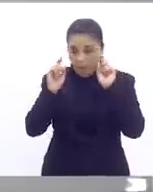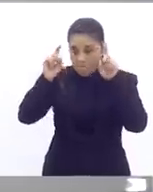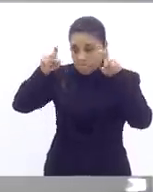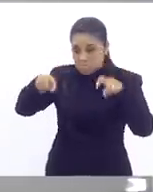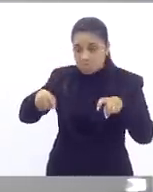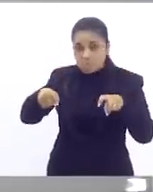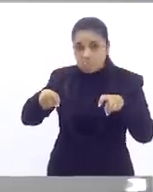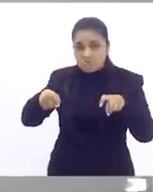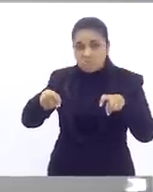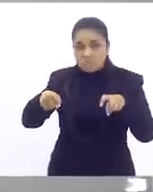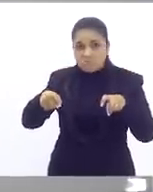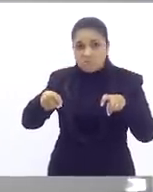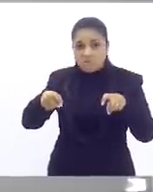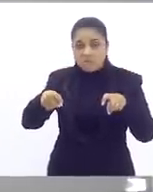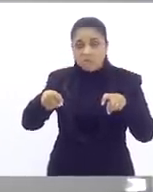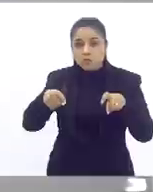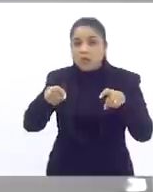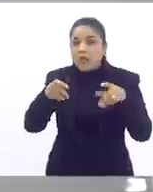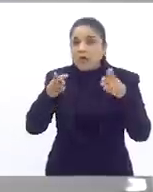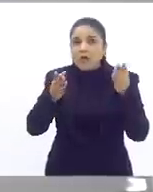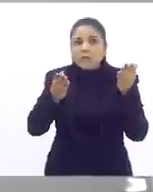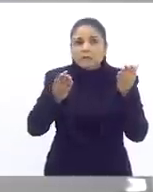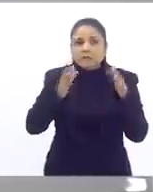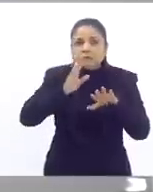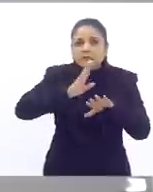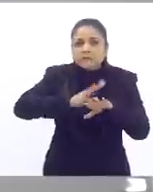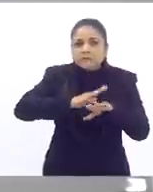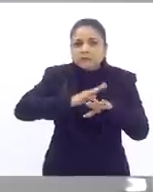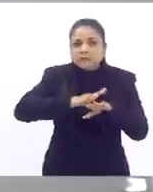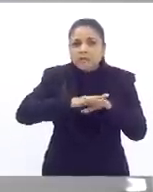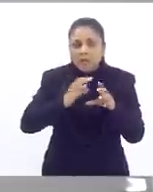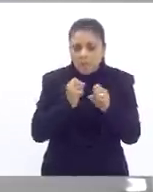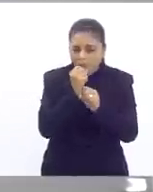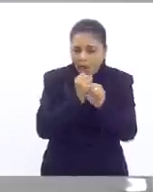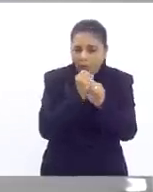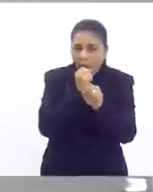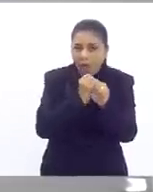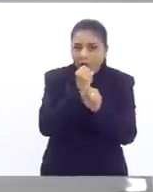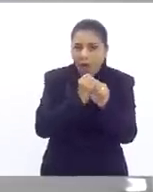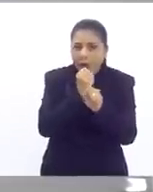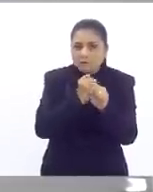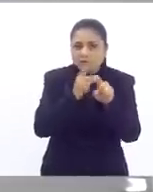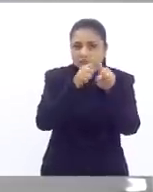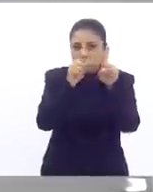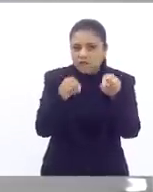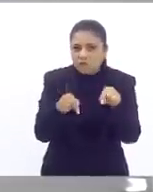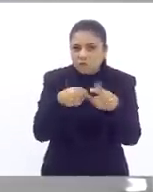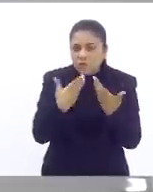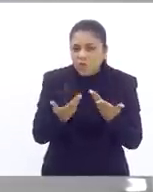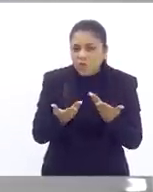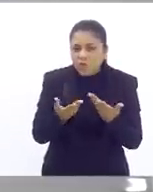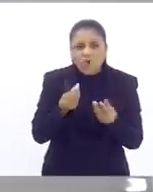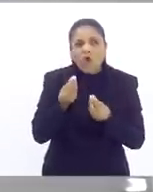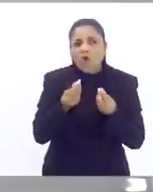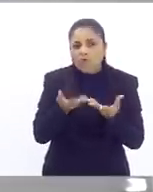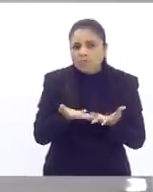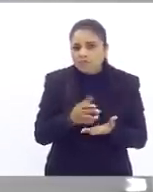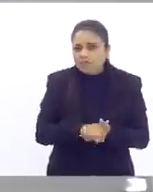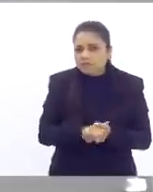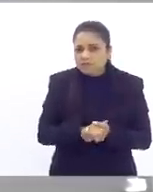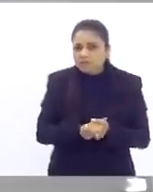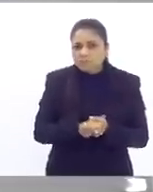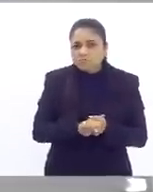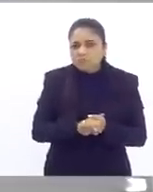não seja tempo de serviço do Servidor eu acho absolutamente na admissível